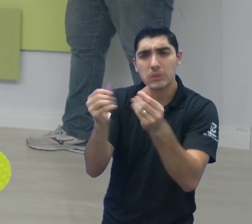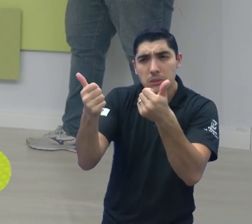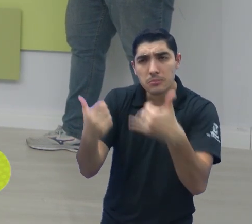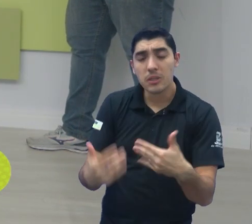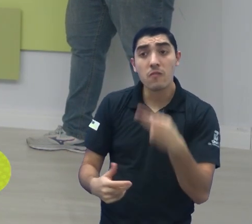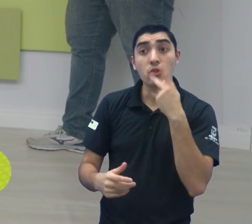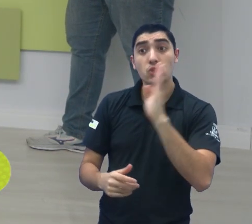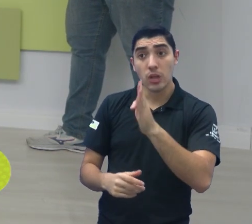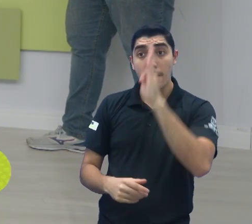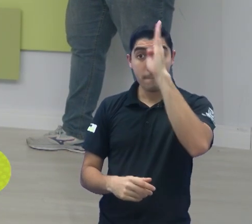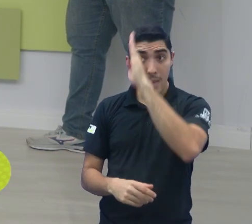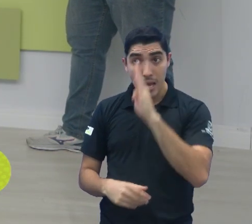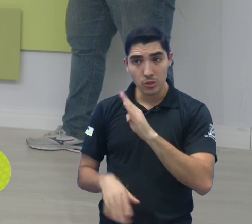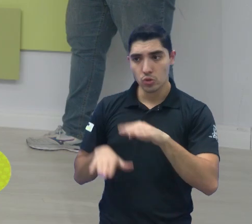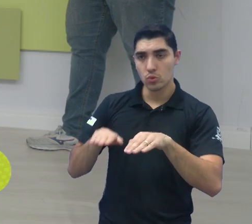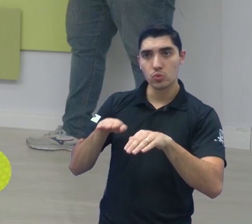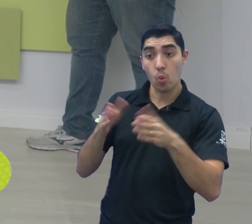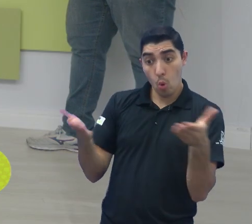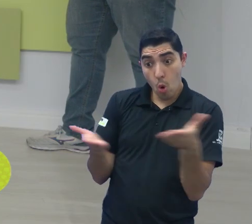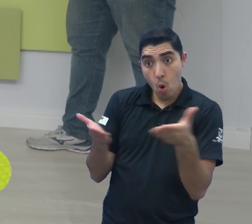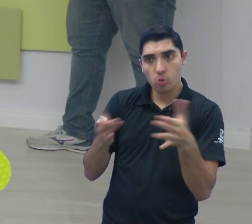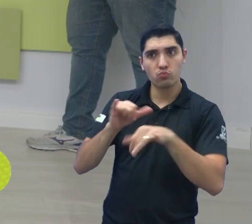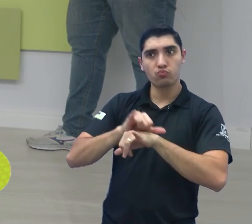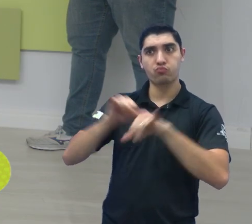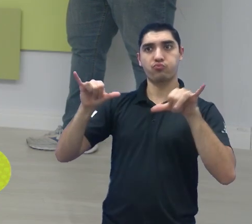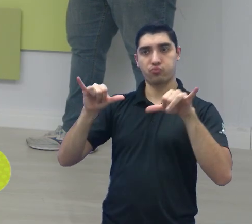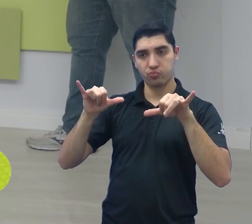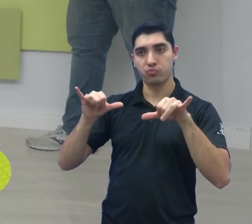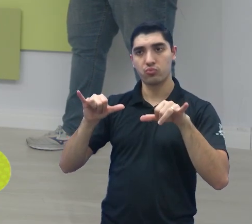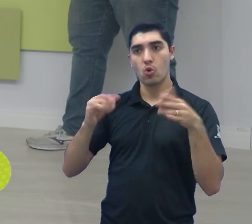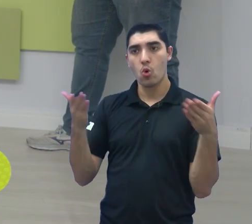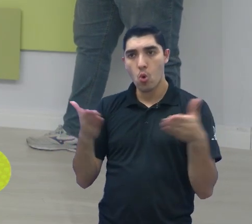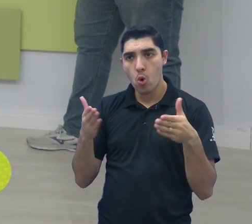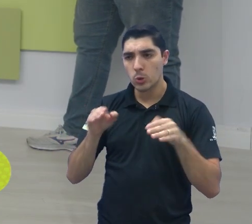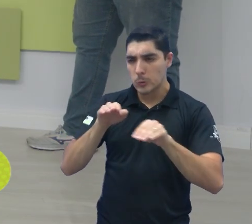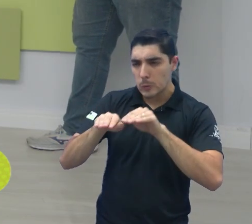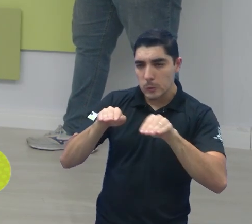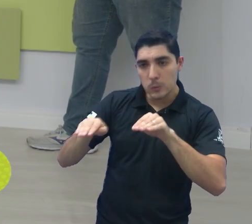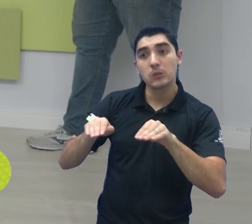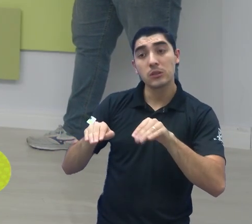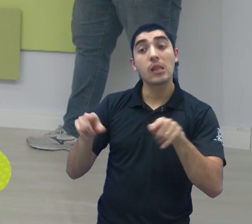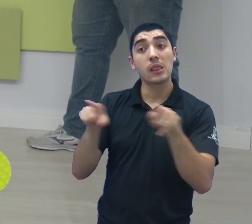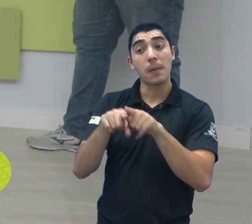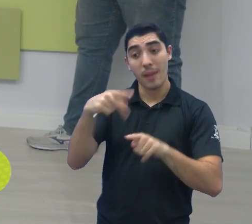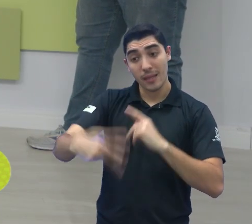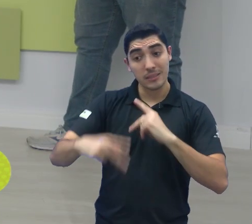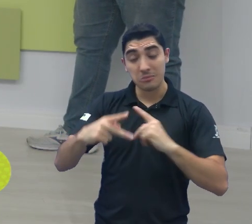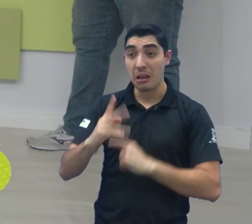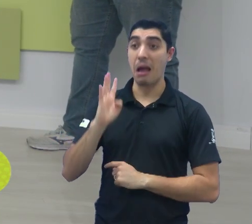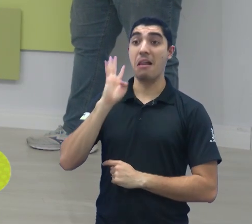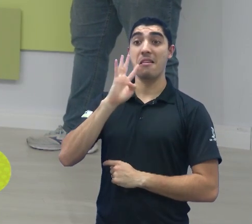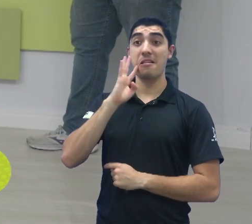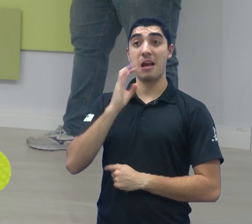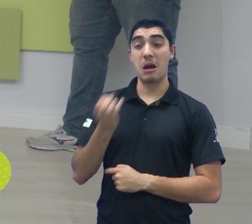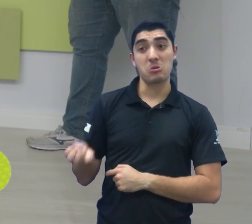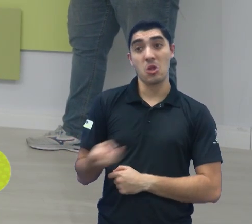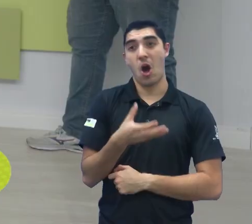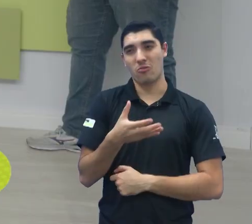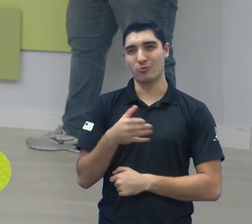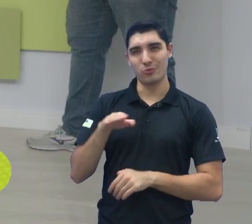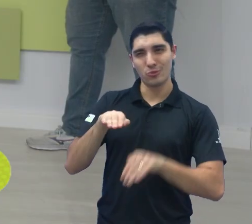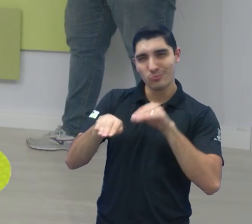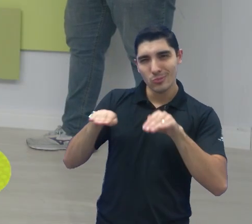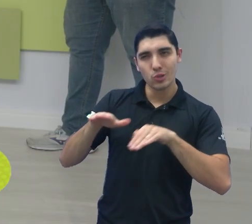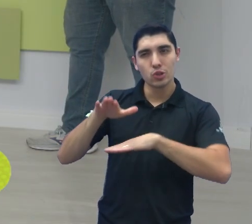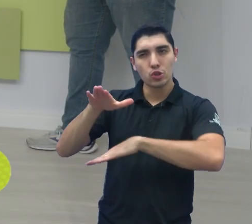convocação da seleção brasileira hoje, foi uma convocação também interessante para São José dos Campos. Emendando com a convocação, queria que você falasse um